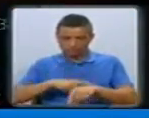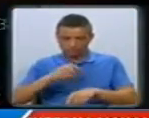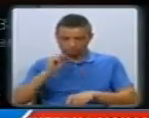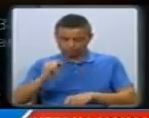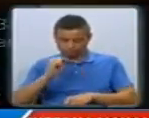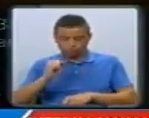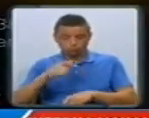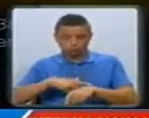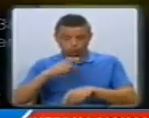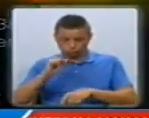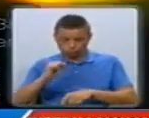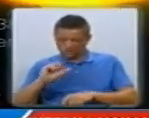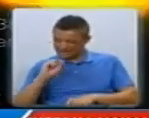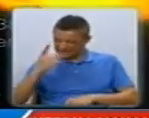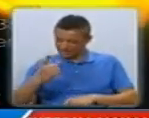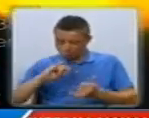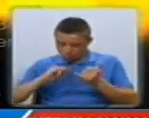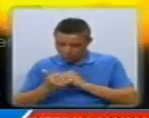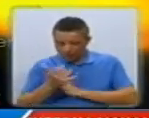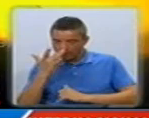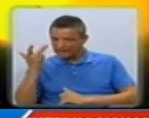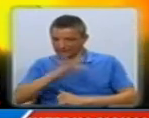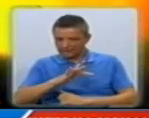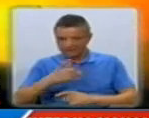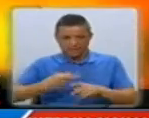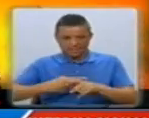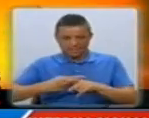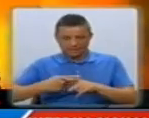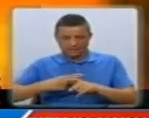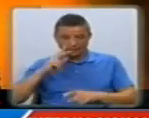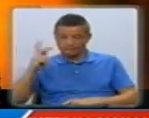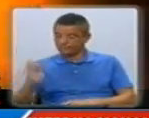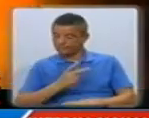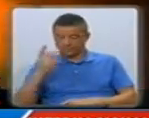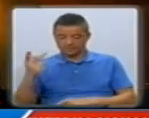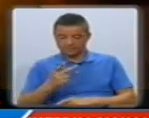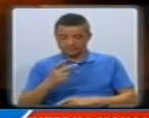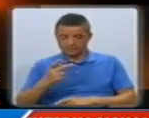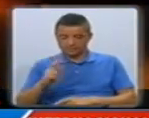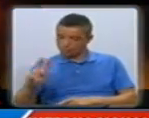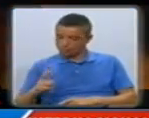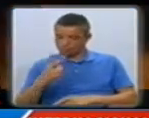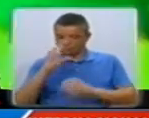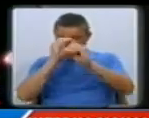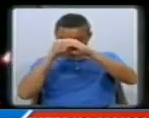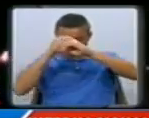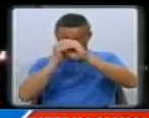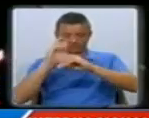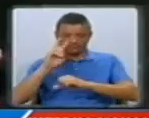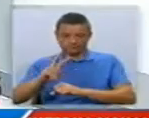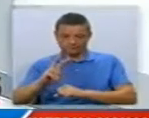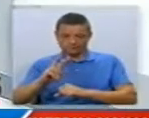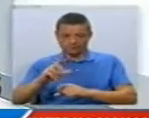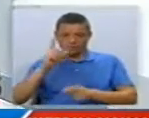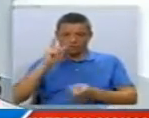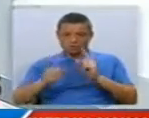milissegundos, aliás, e estes buracos negros. Portanto, é um fenómeno interessantíssimo da vida deste duo dinâmico que foi captado pelo Fermi. Miguel, o que é